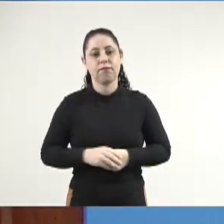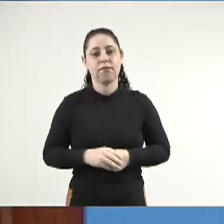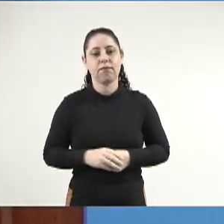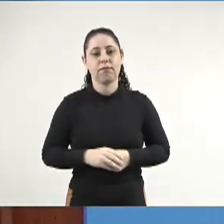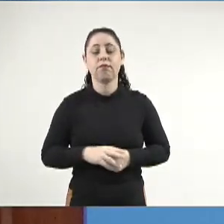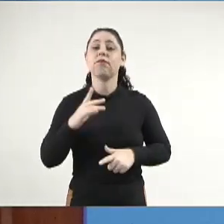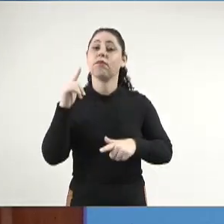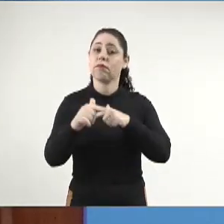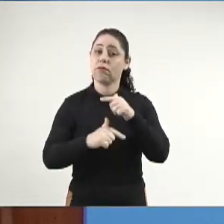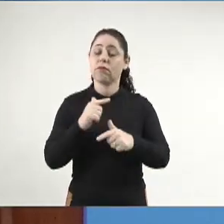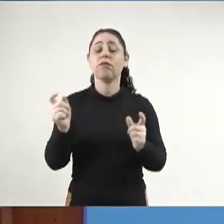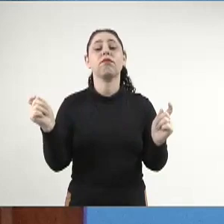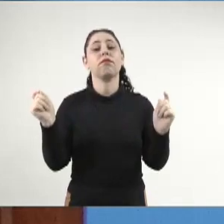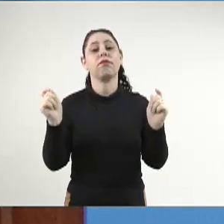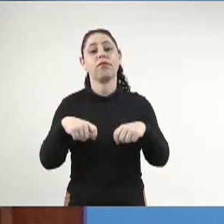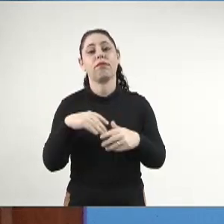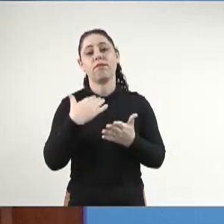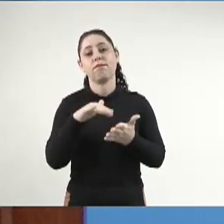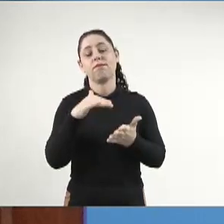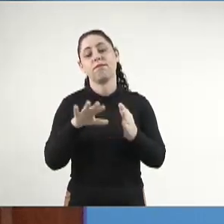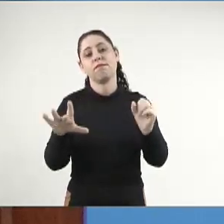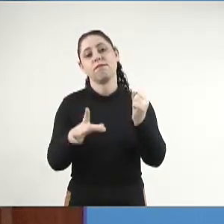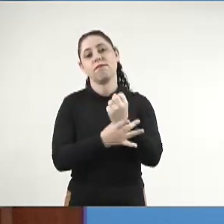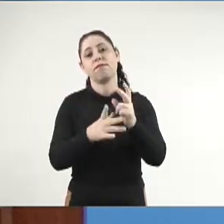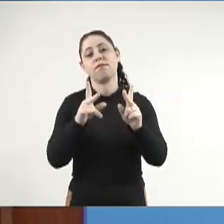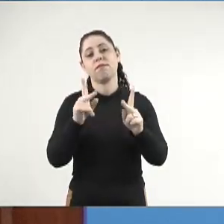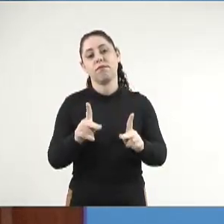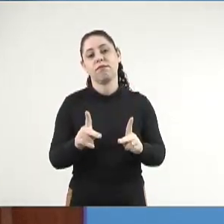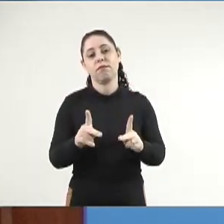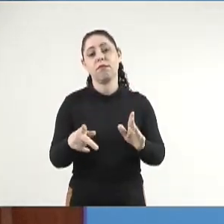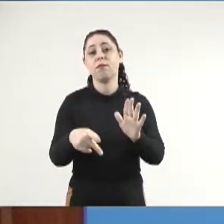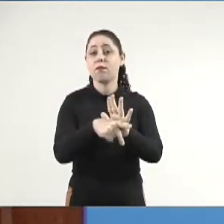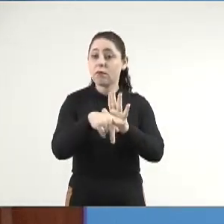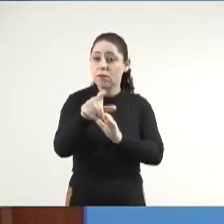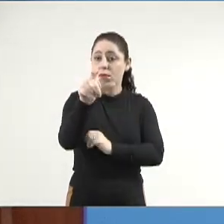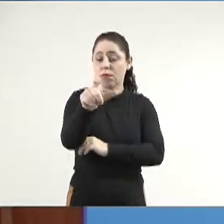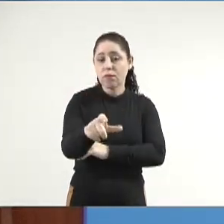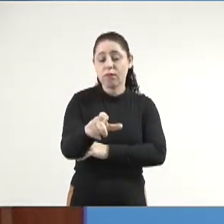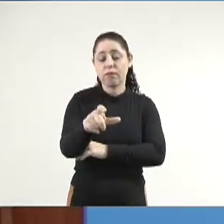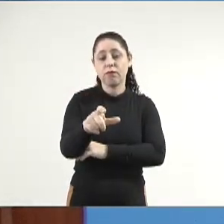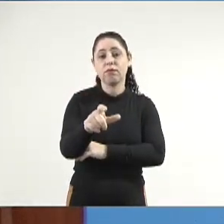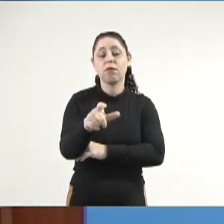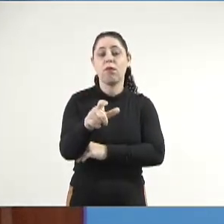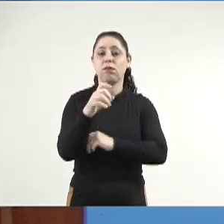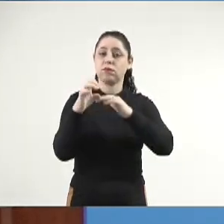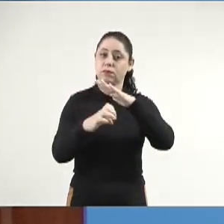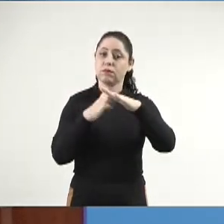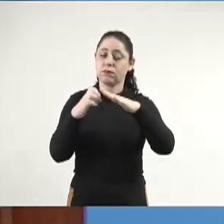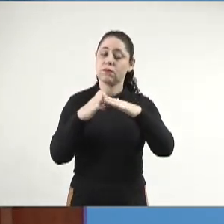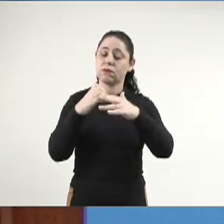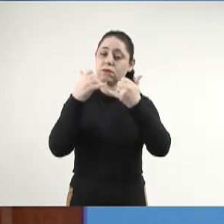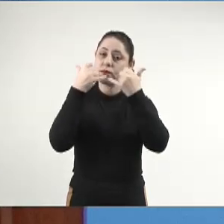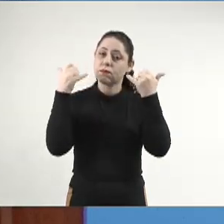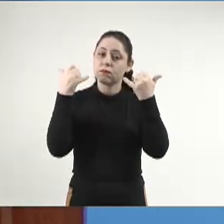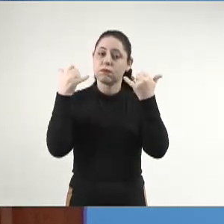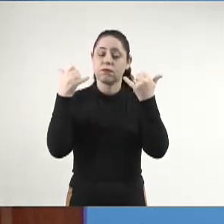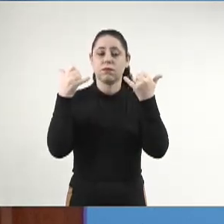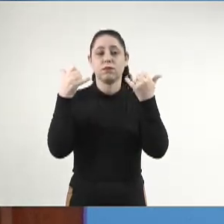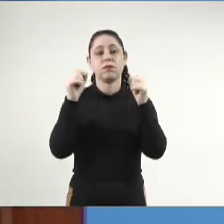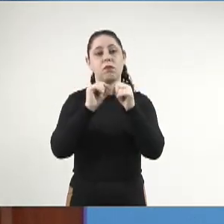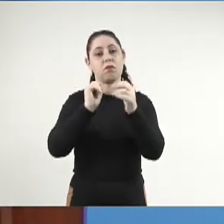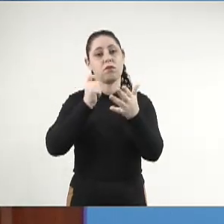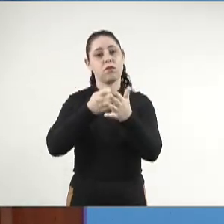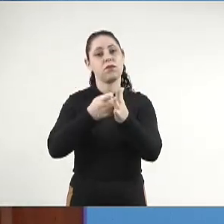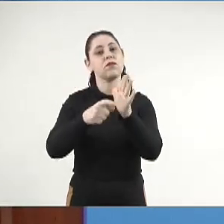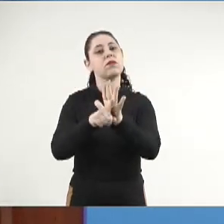ao trabalho competente da Secretaria de Segurança Pública, da própria Energisa, né, que fez o seu papel, cumpriu o seu